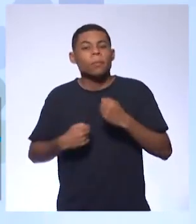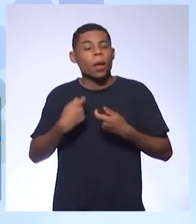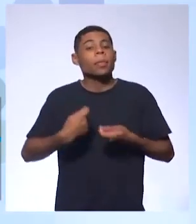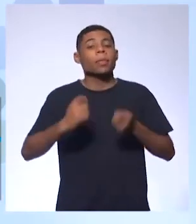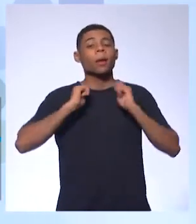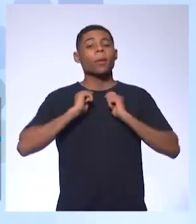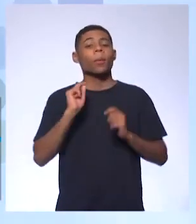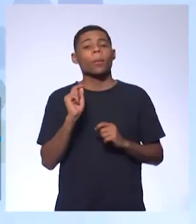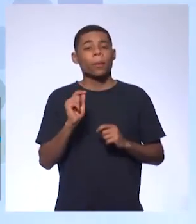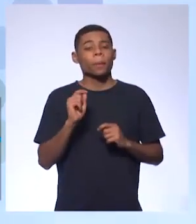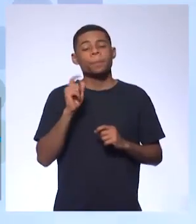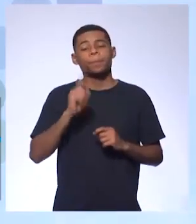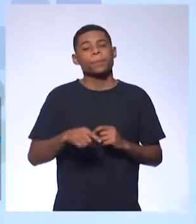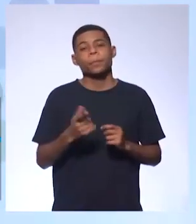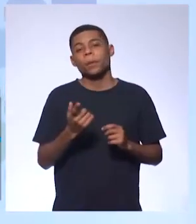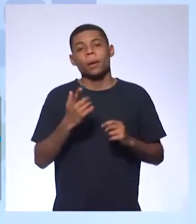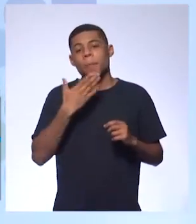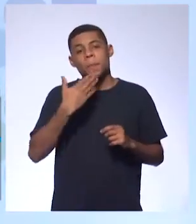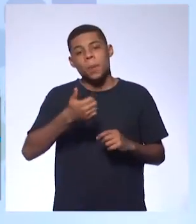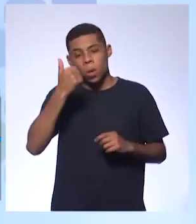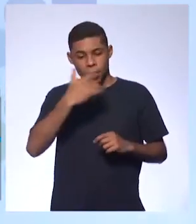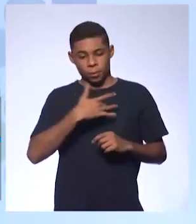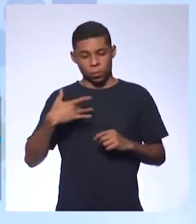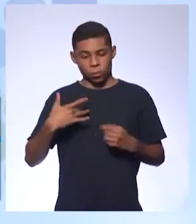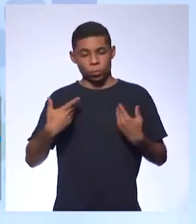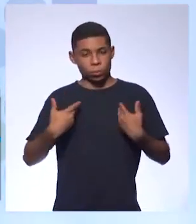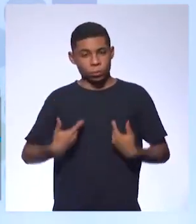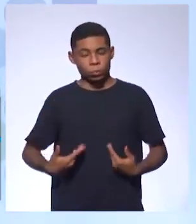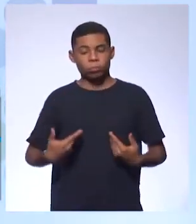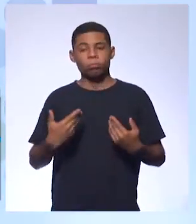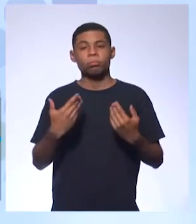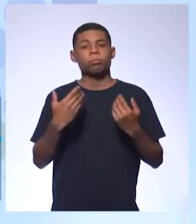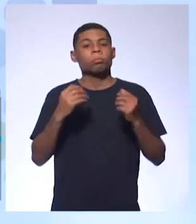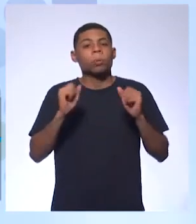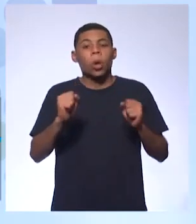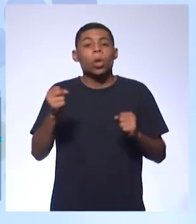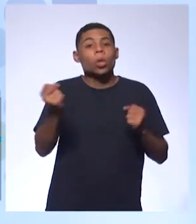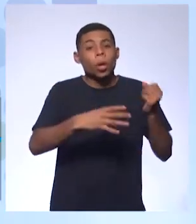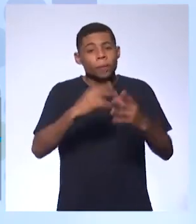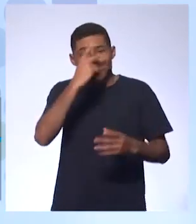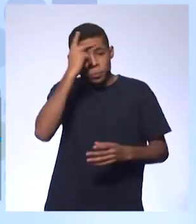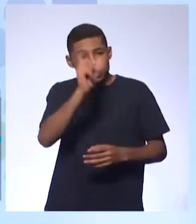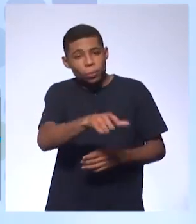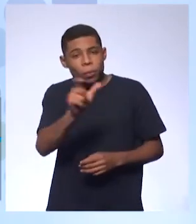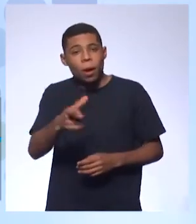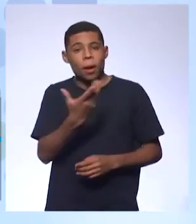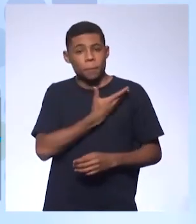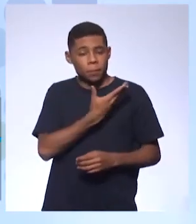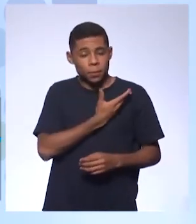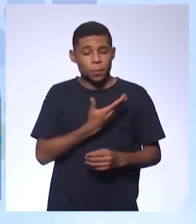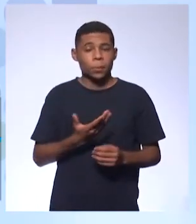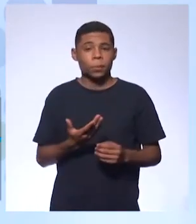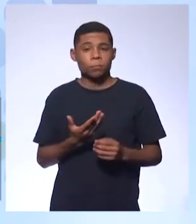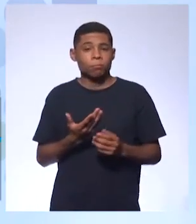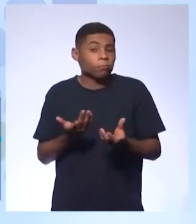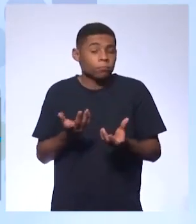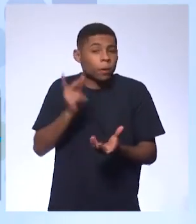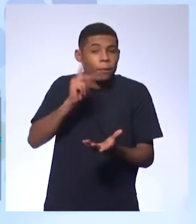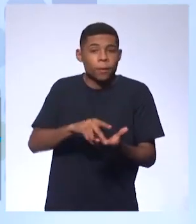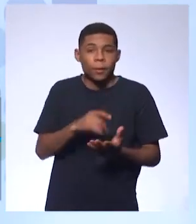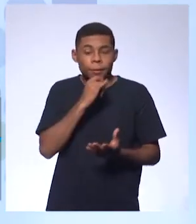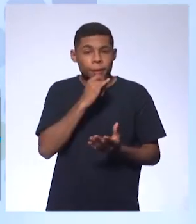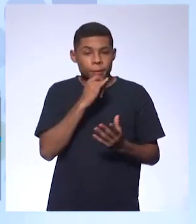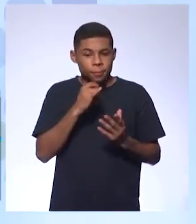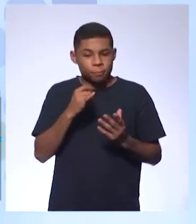recompensa, pode ser uma melhoria na saúde, fazer novas amizades, enfim. Então, o fato do poder